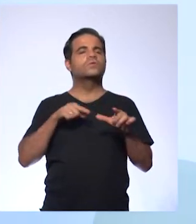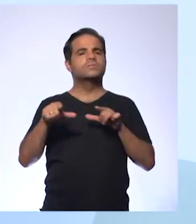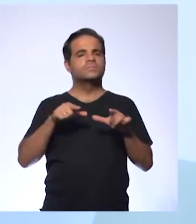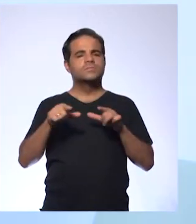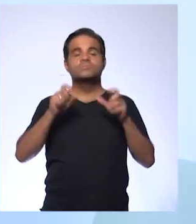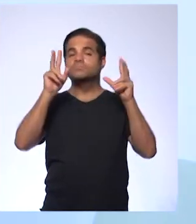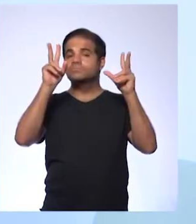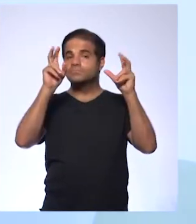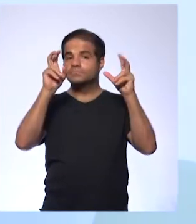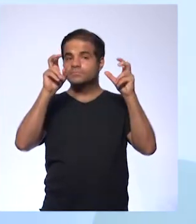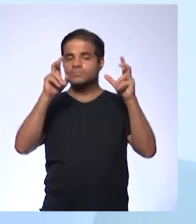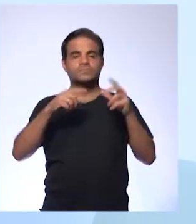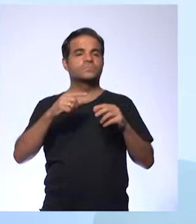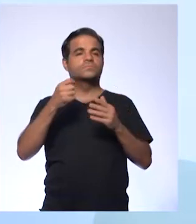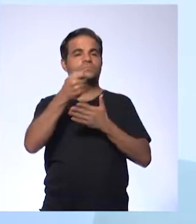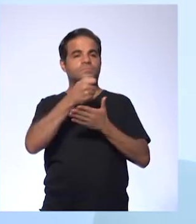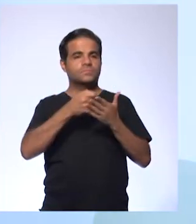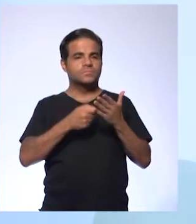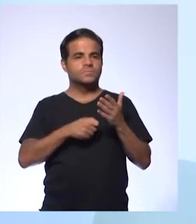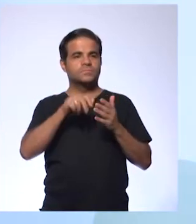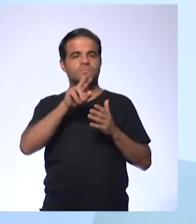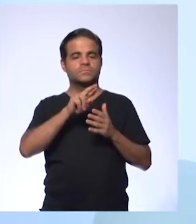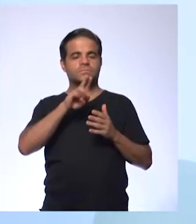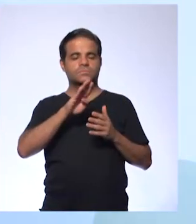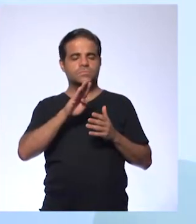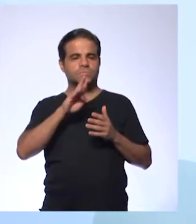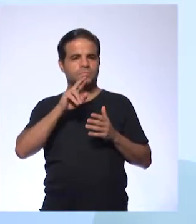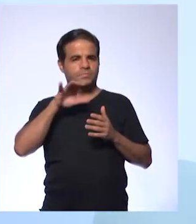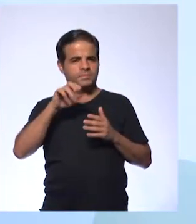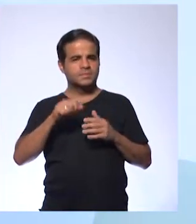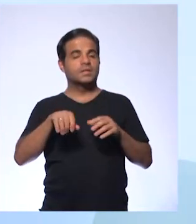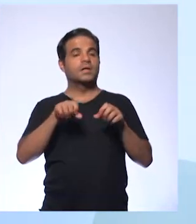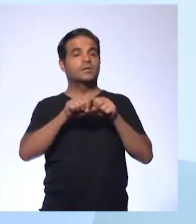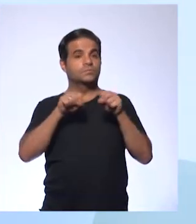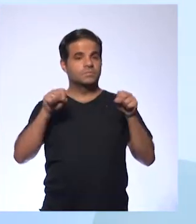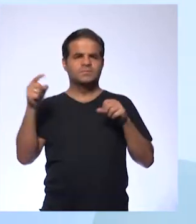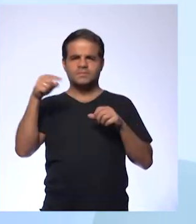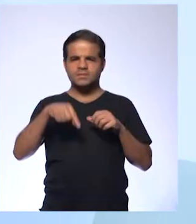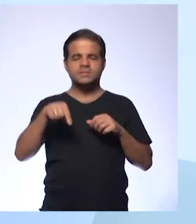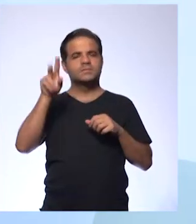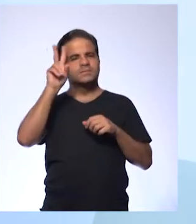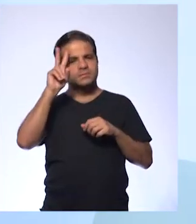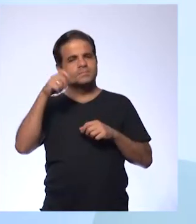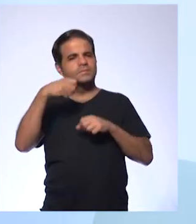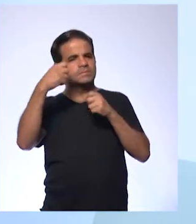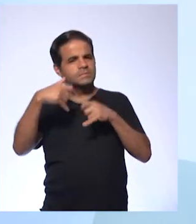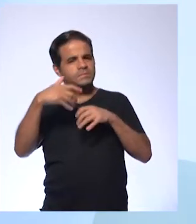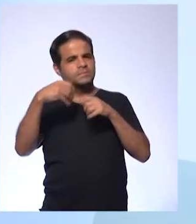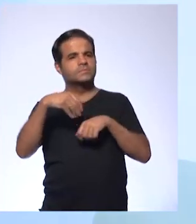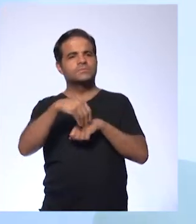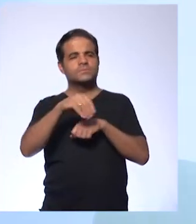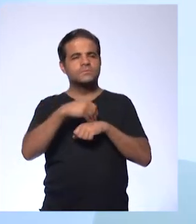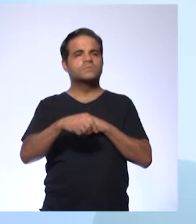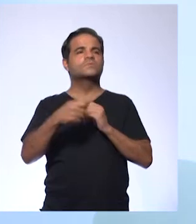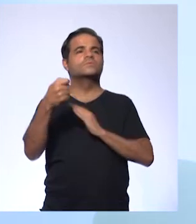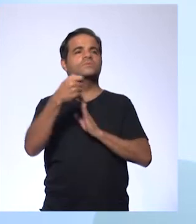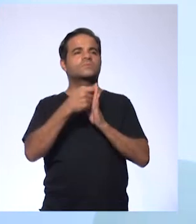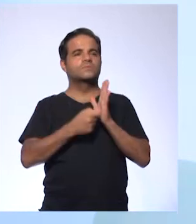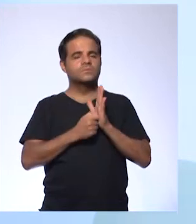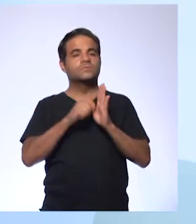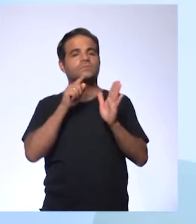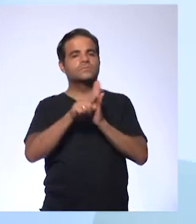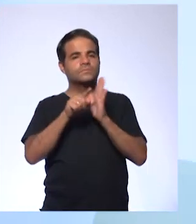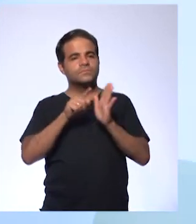então, o preenchimento da rubrica no sistema. Lembra que a gente veio aqui, explicou para vocês como fazer o preenchimento do